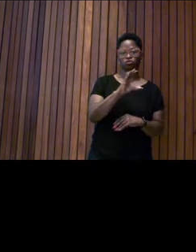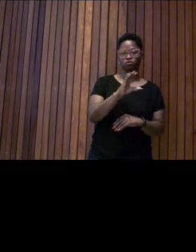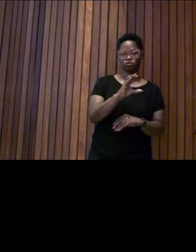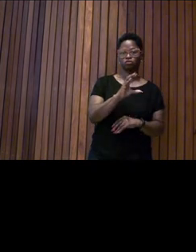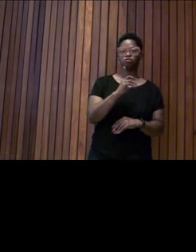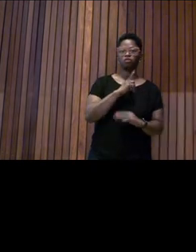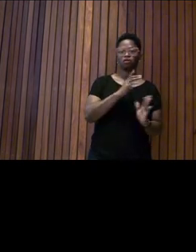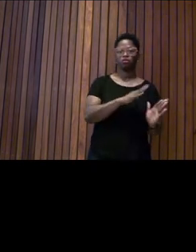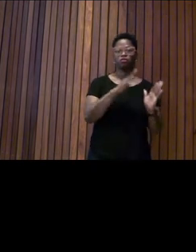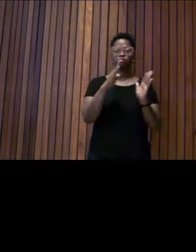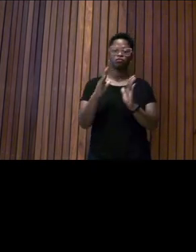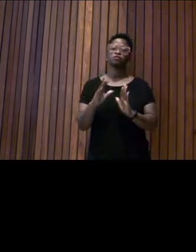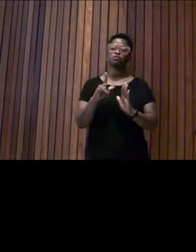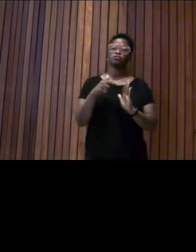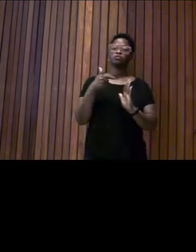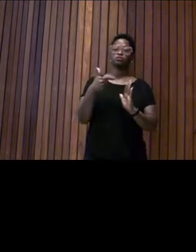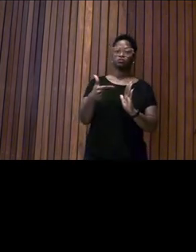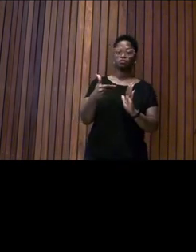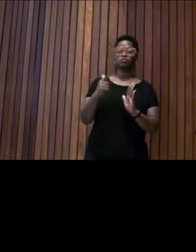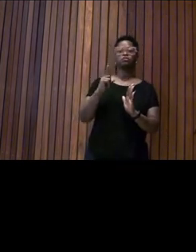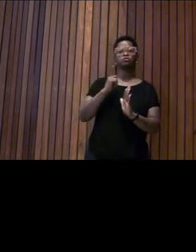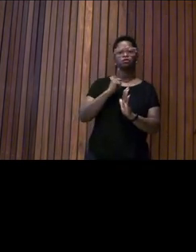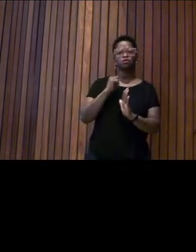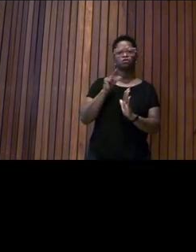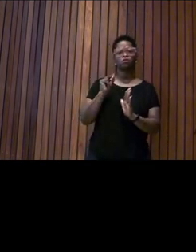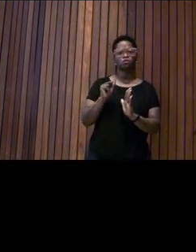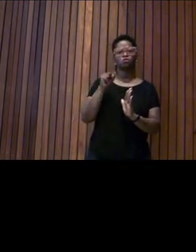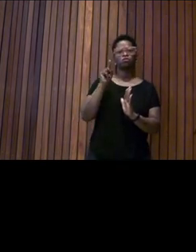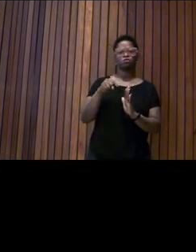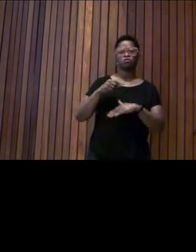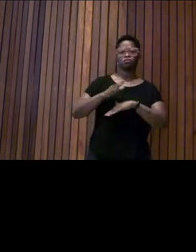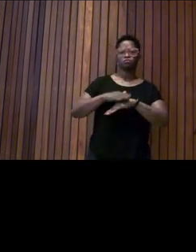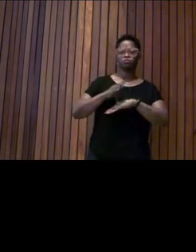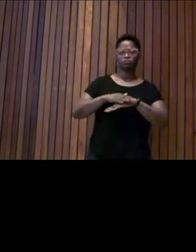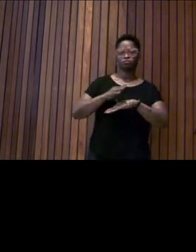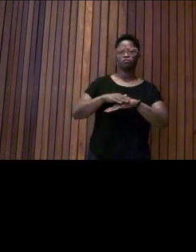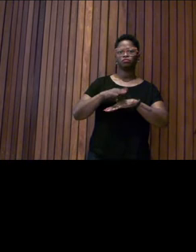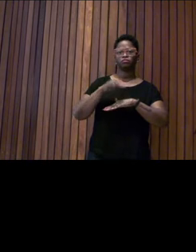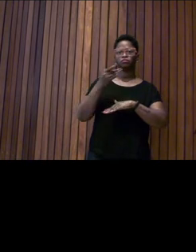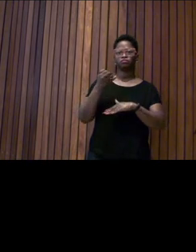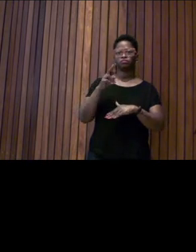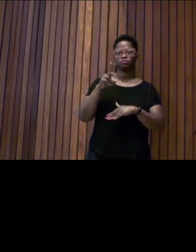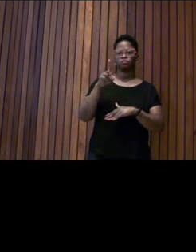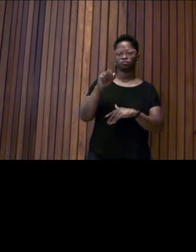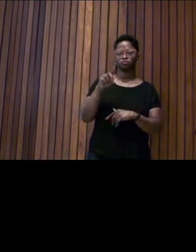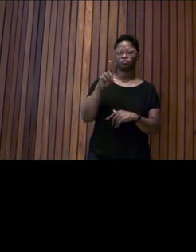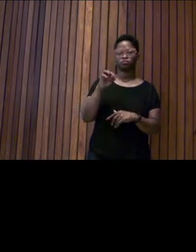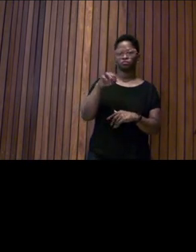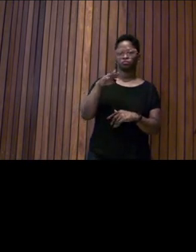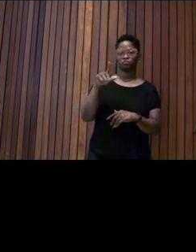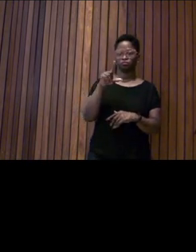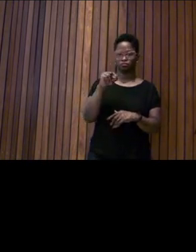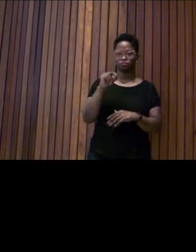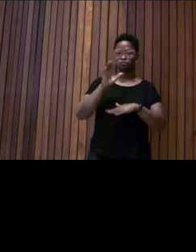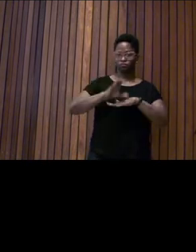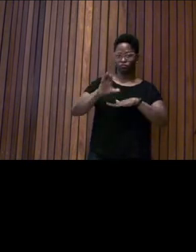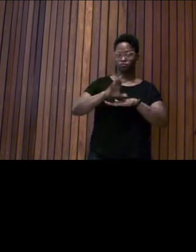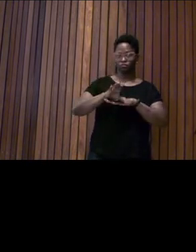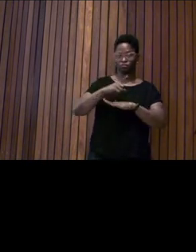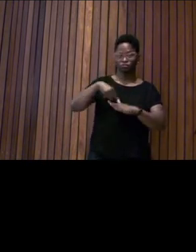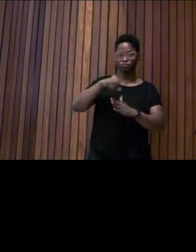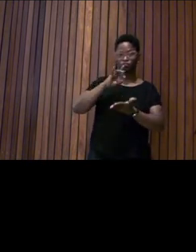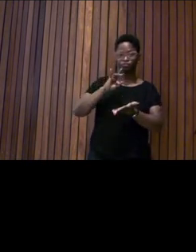Cruz. A segunda edição, então, né, foi com Bandeira de Melo, a partir desse curso que a gente